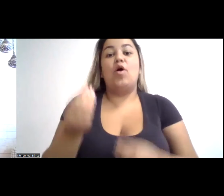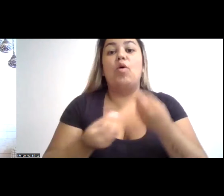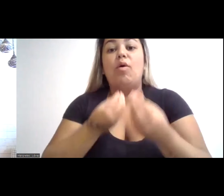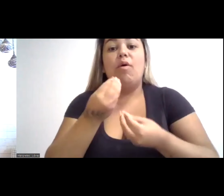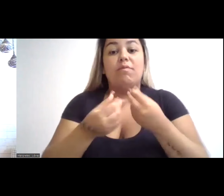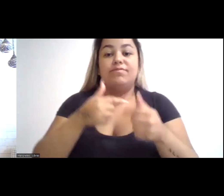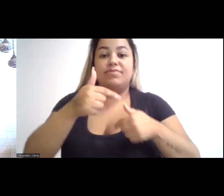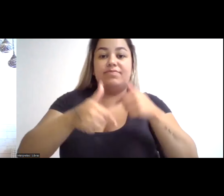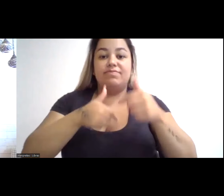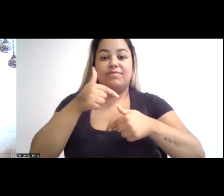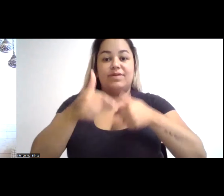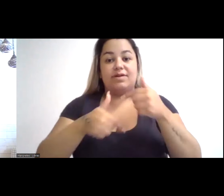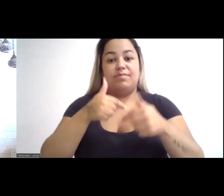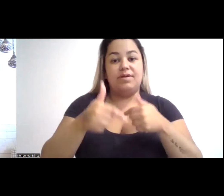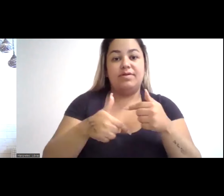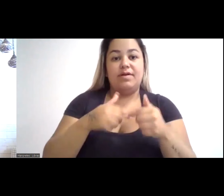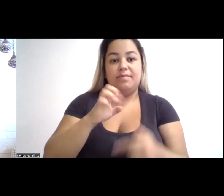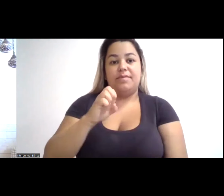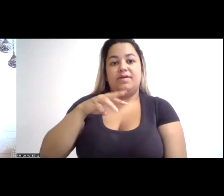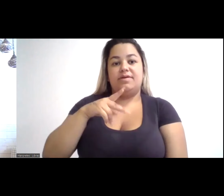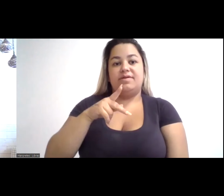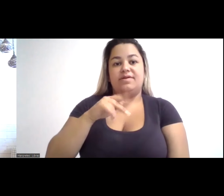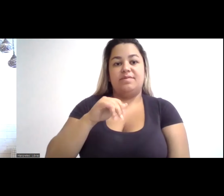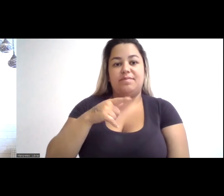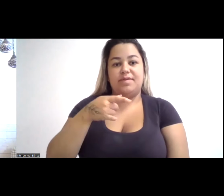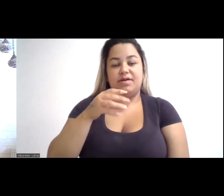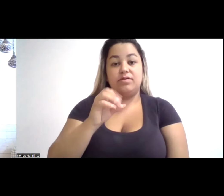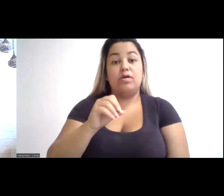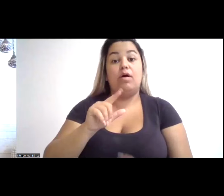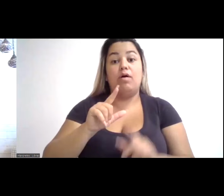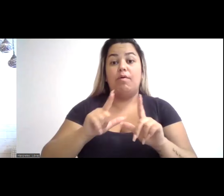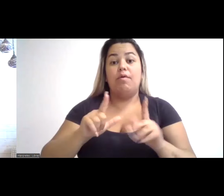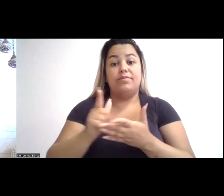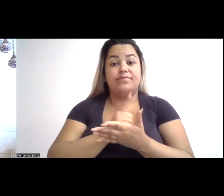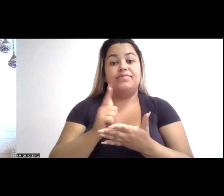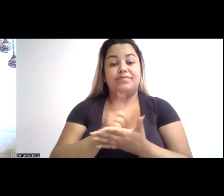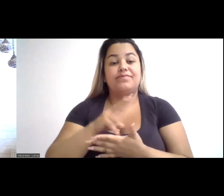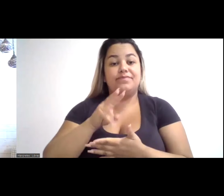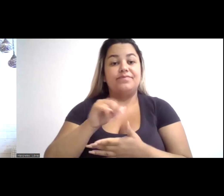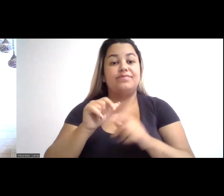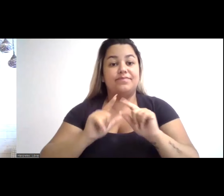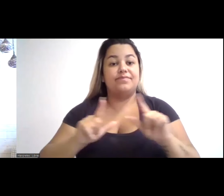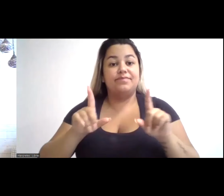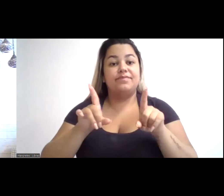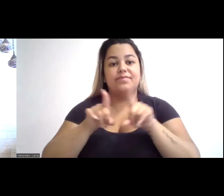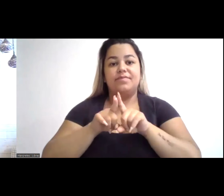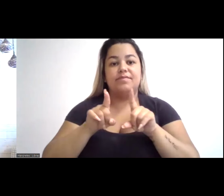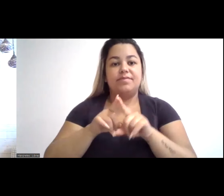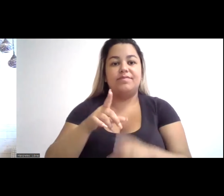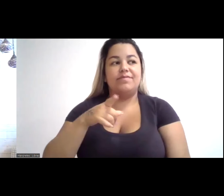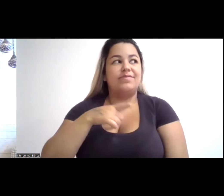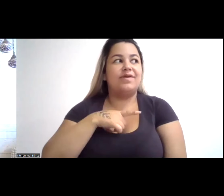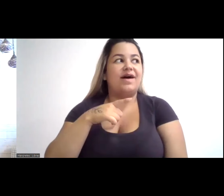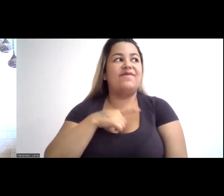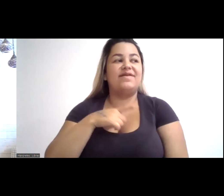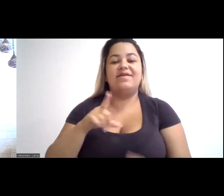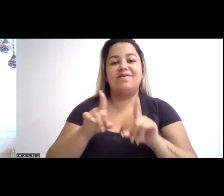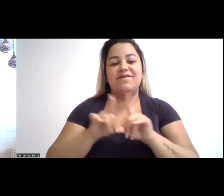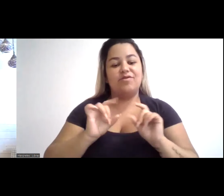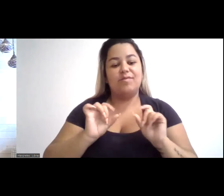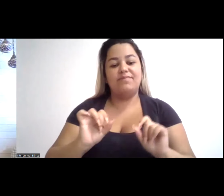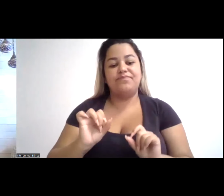trabalhar a emancipação. Então, esse livro vai sair agora. Ele é um livro, ele tem um subtítulo, Contribuições